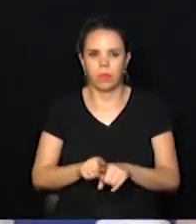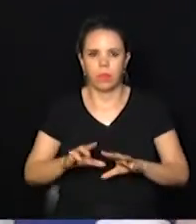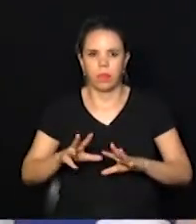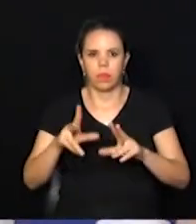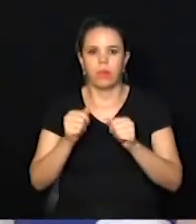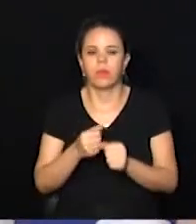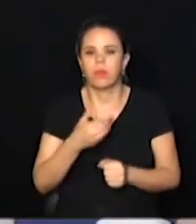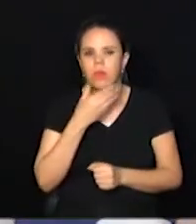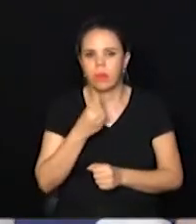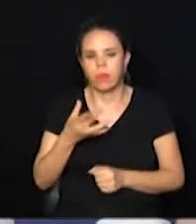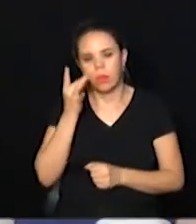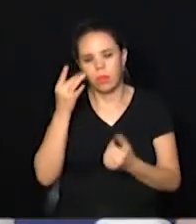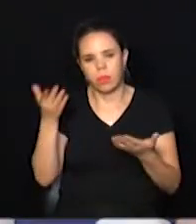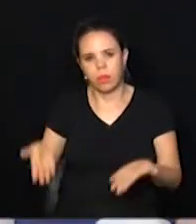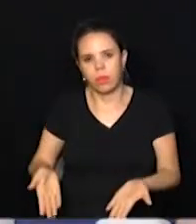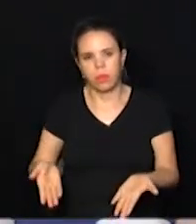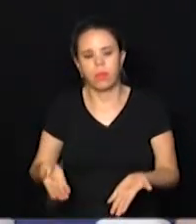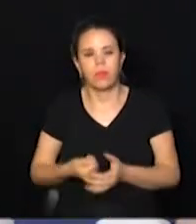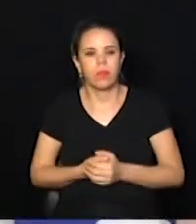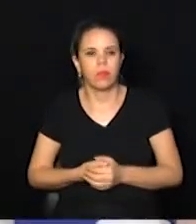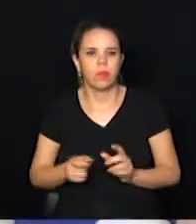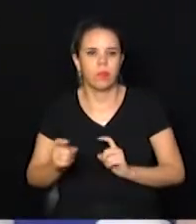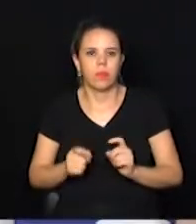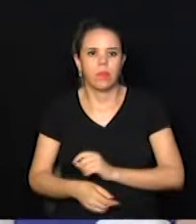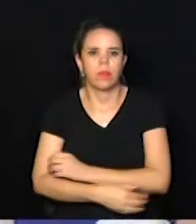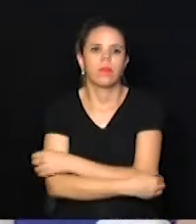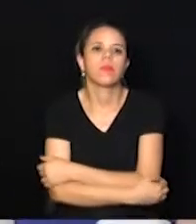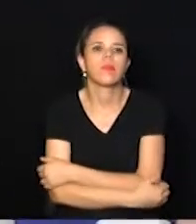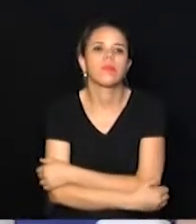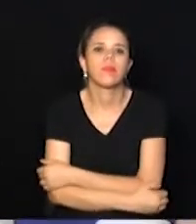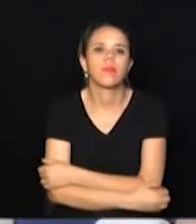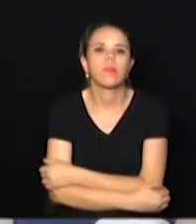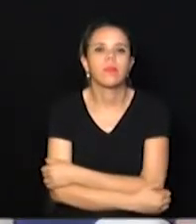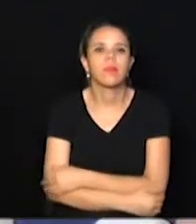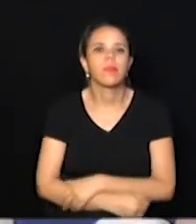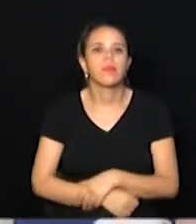os homens presentes nesta sessão. Eu